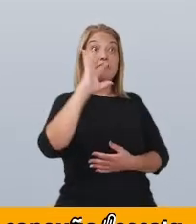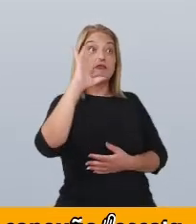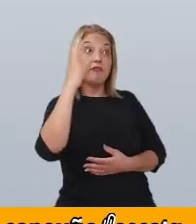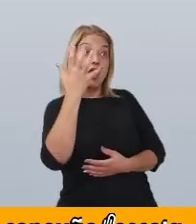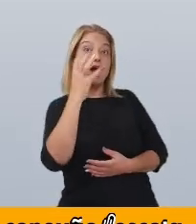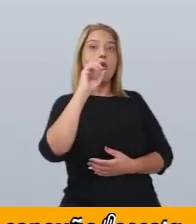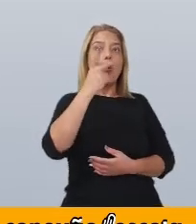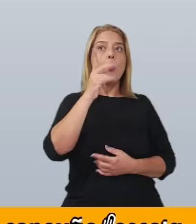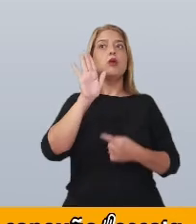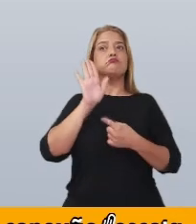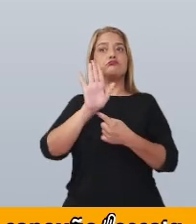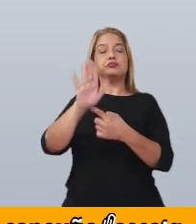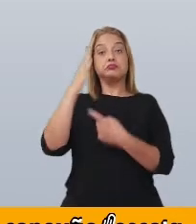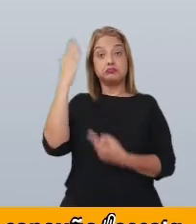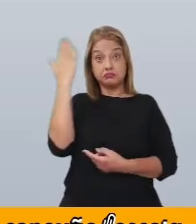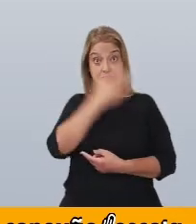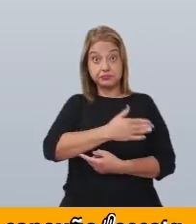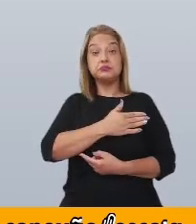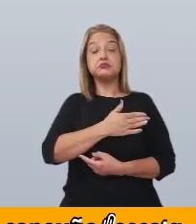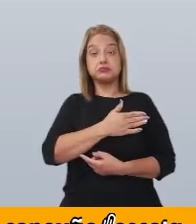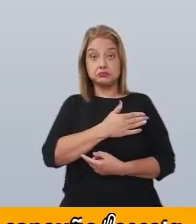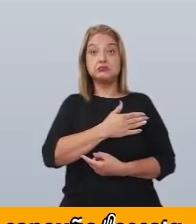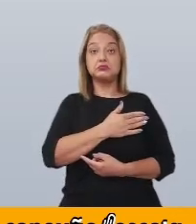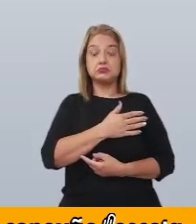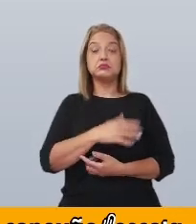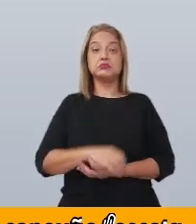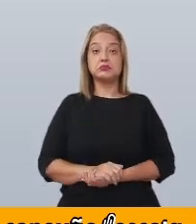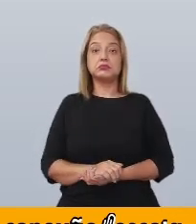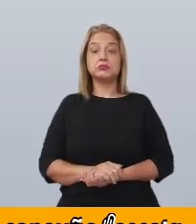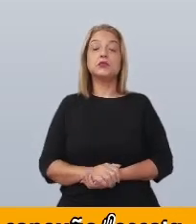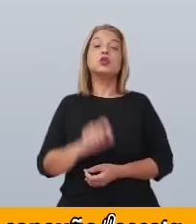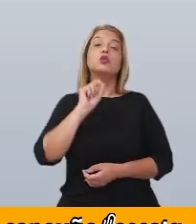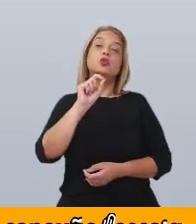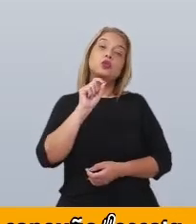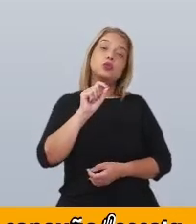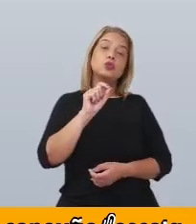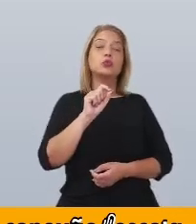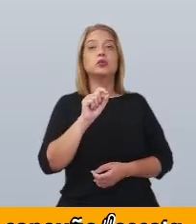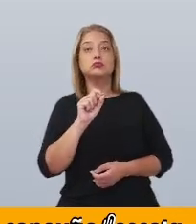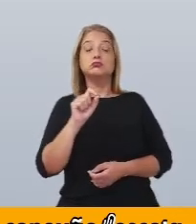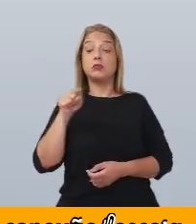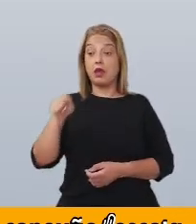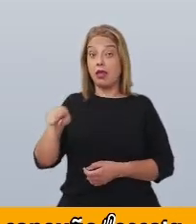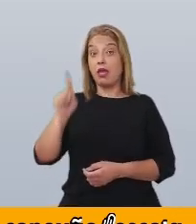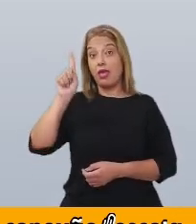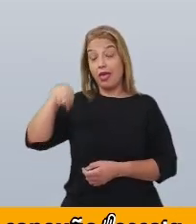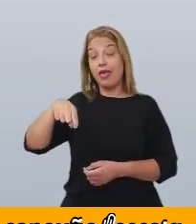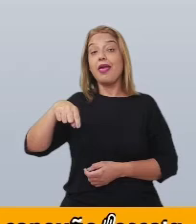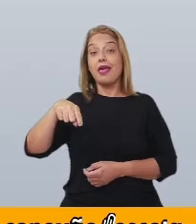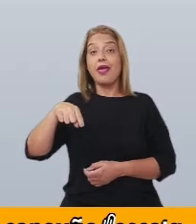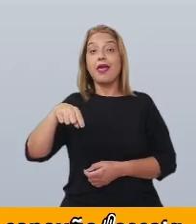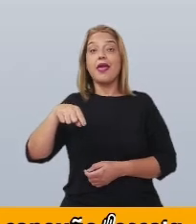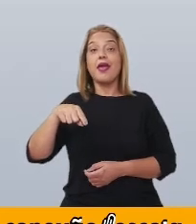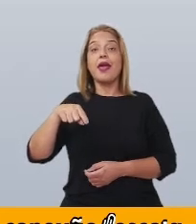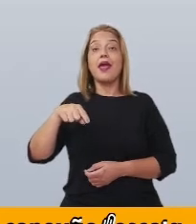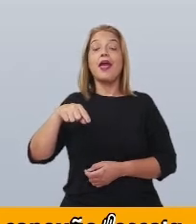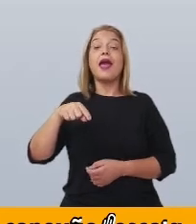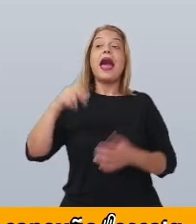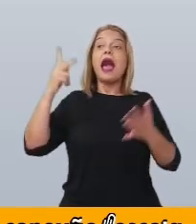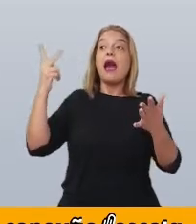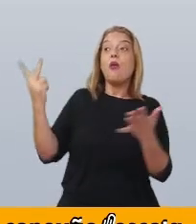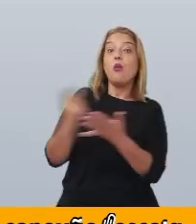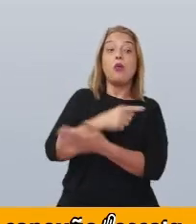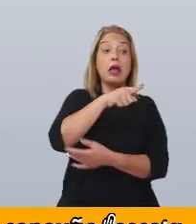constatação, que é a causa, de um outro fato ou constatação, ou seja, a